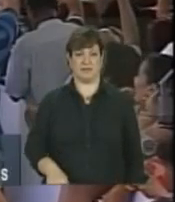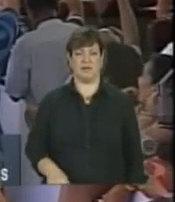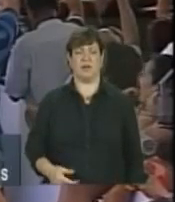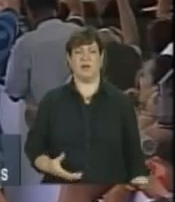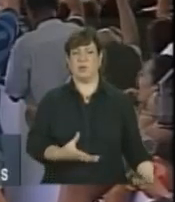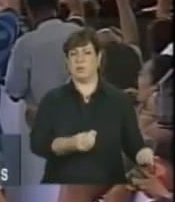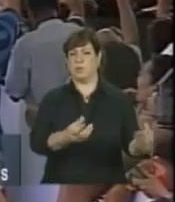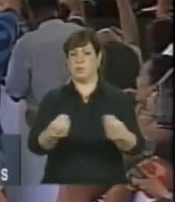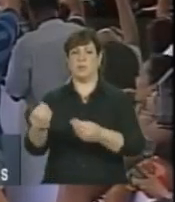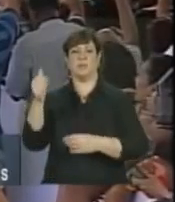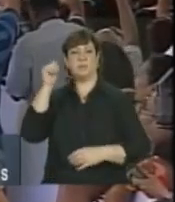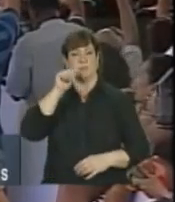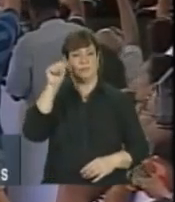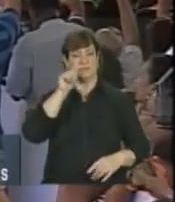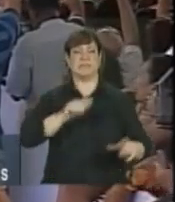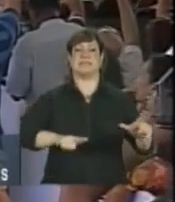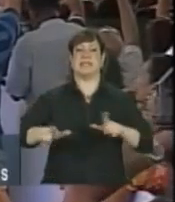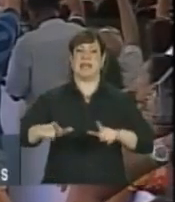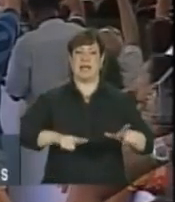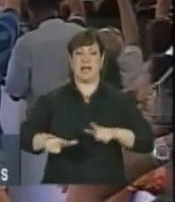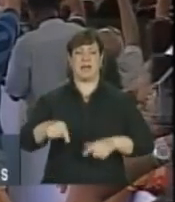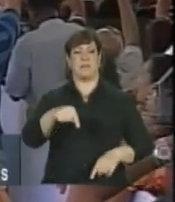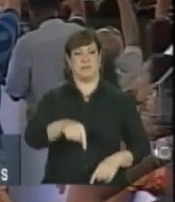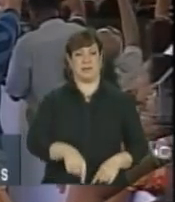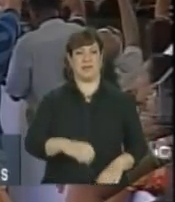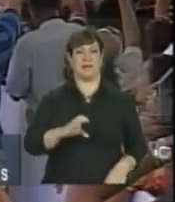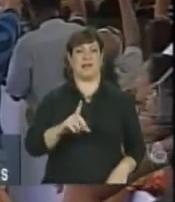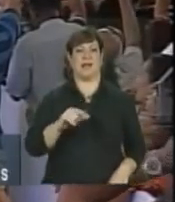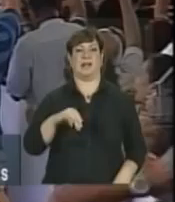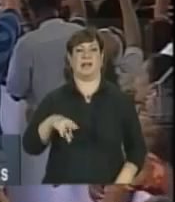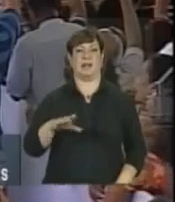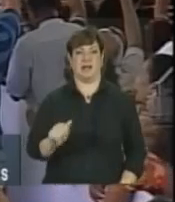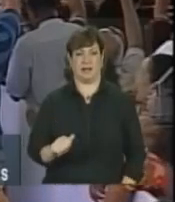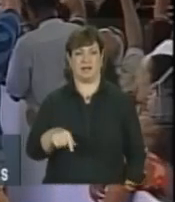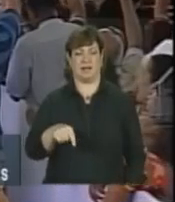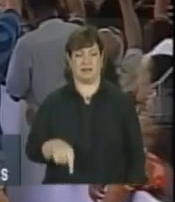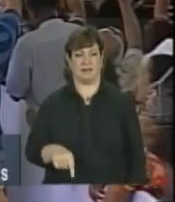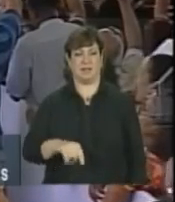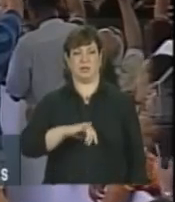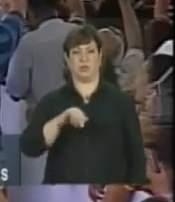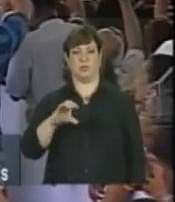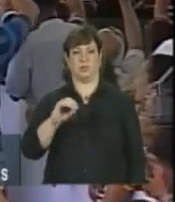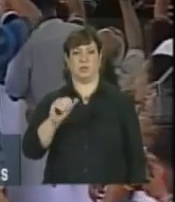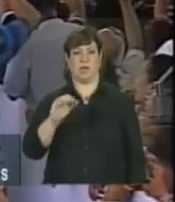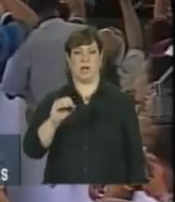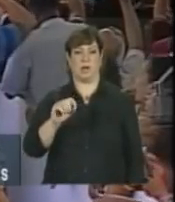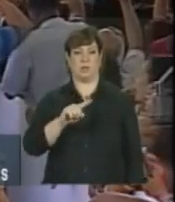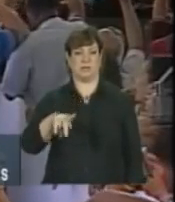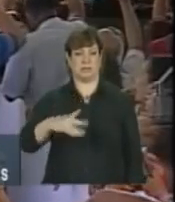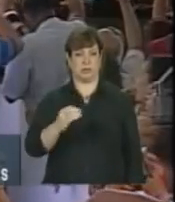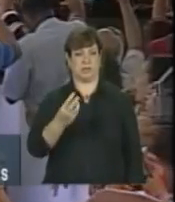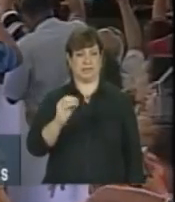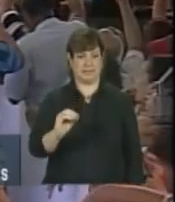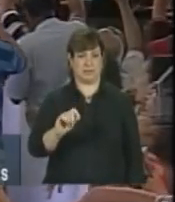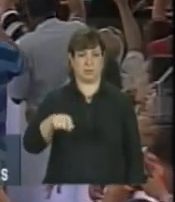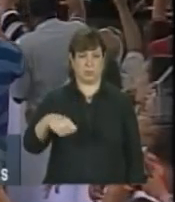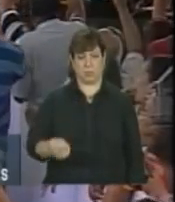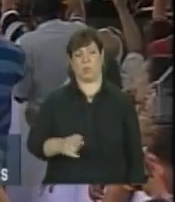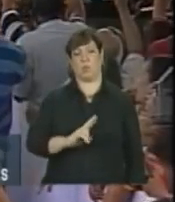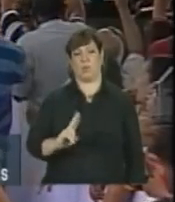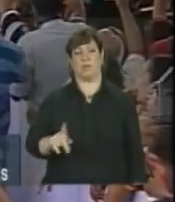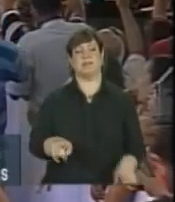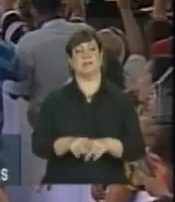quantas mulheres trabalham aqui nessa clínica Joãozinho 30, queria cumprimentar também